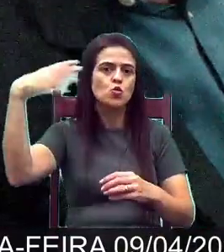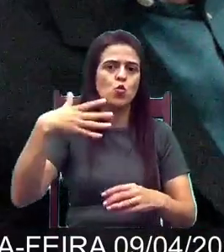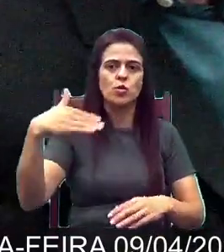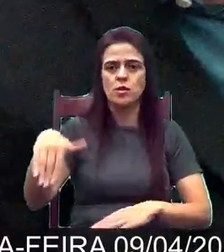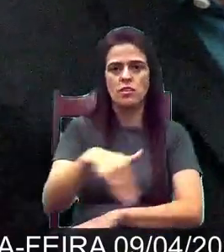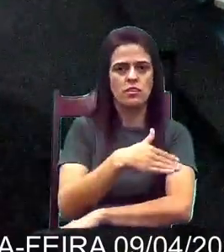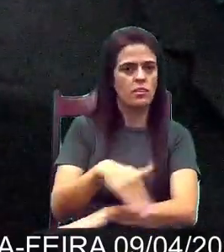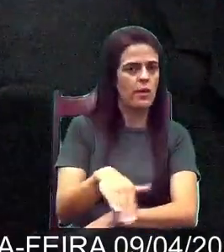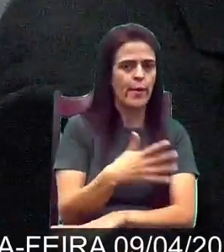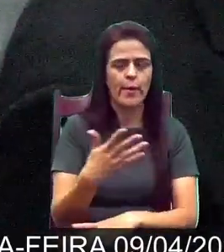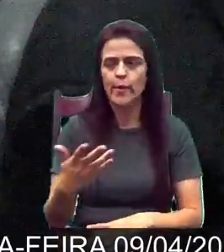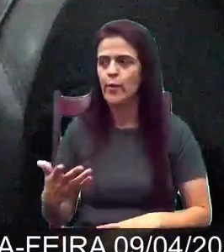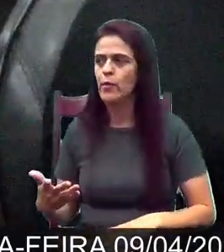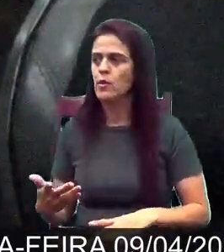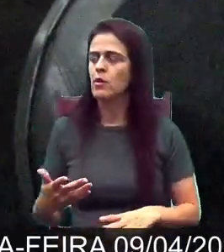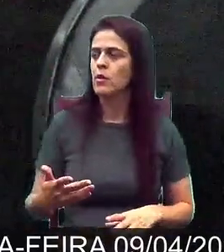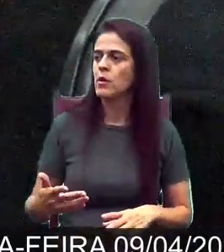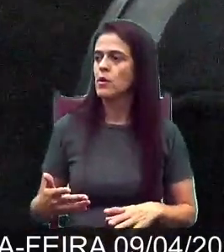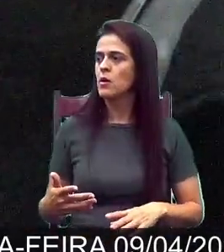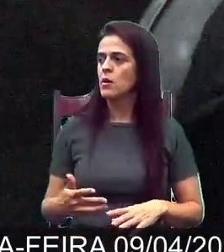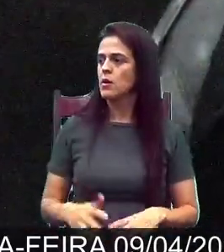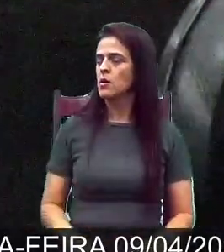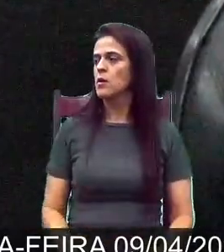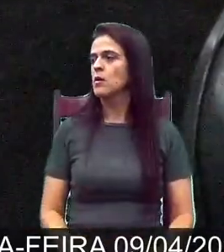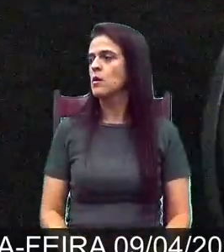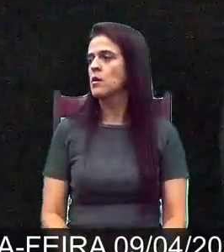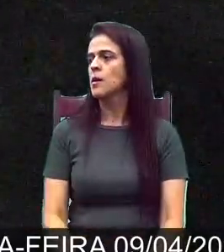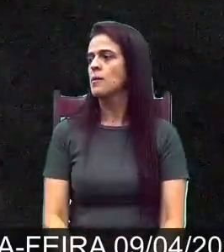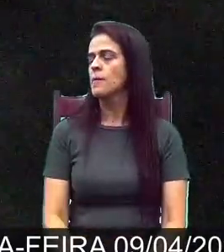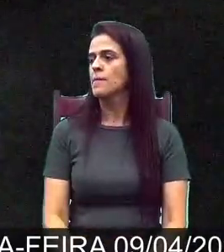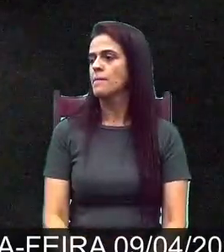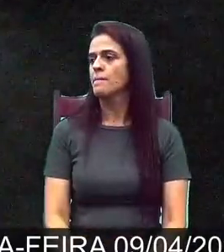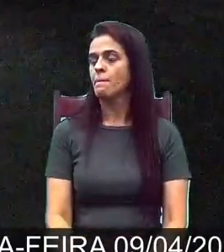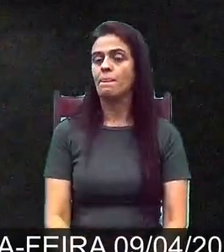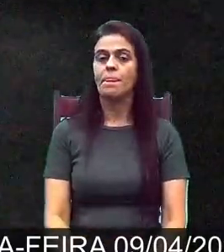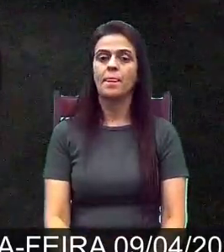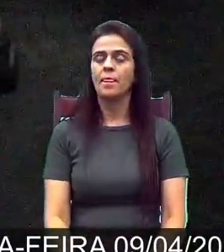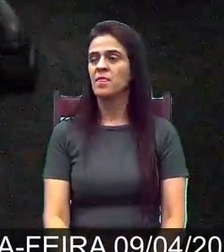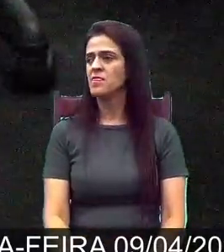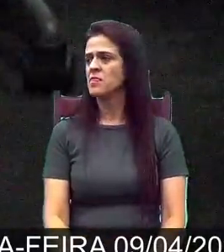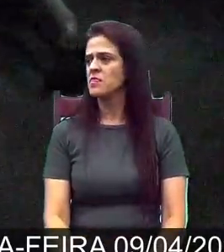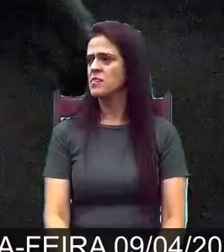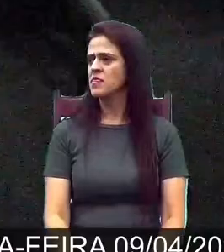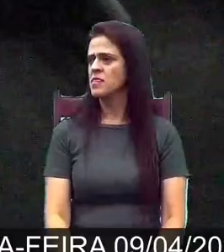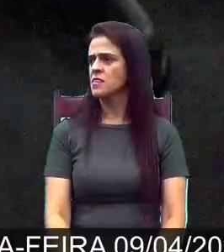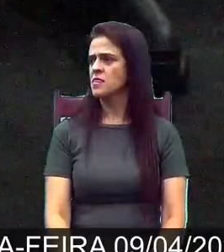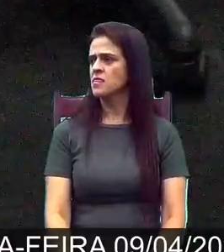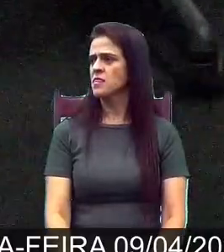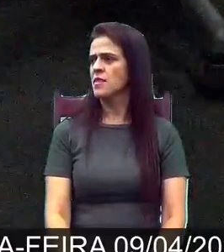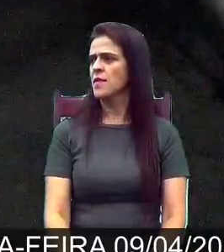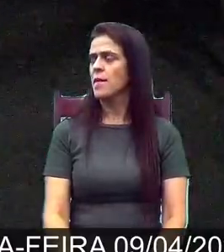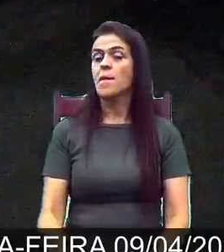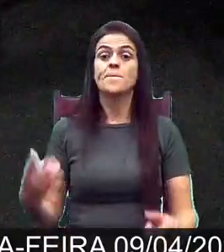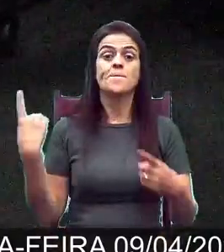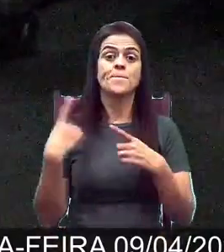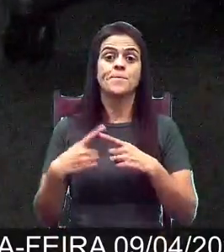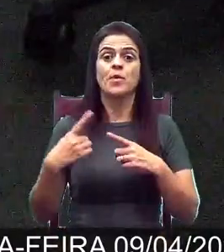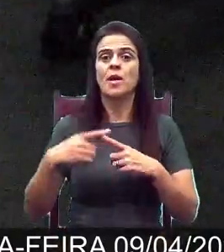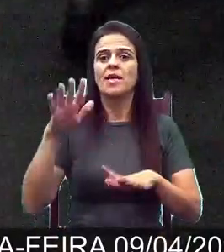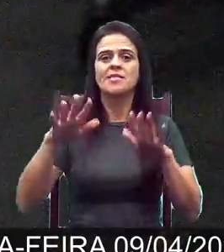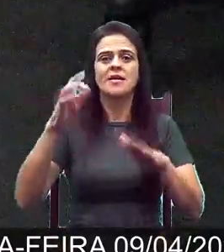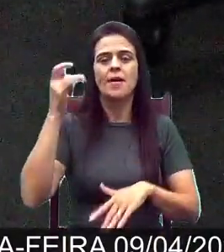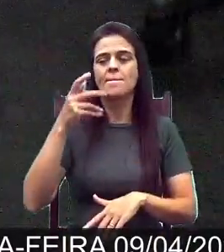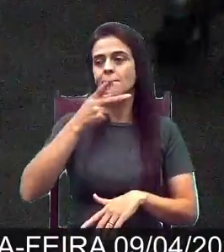né? Que vai fornecer para toda a população que vai estar fazendo sua